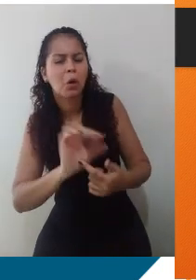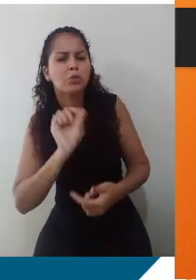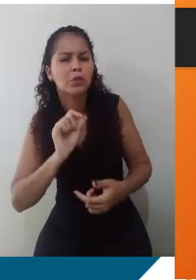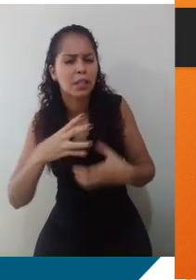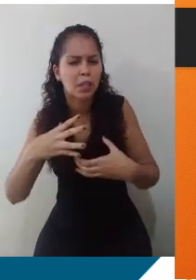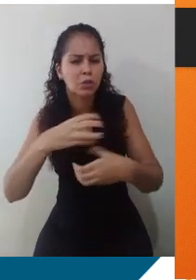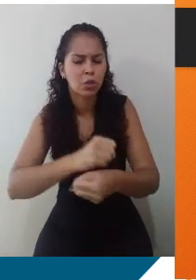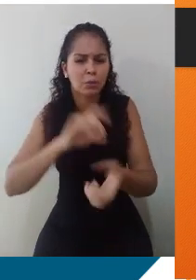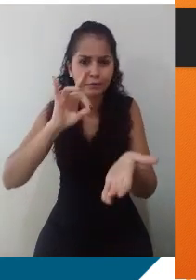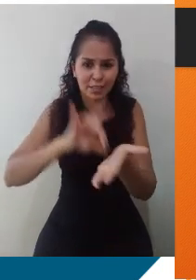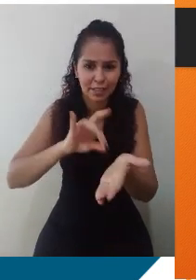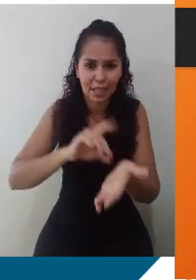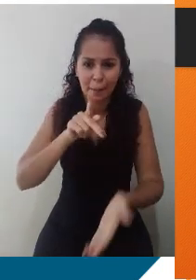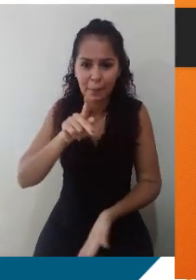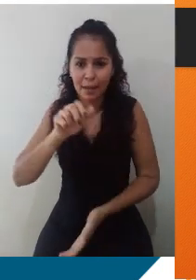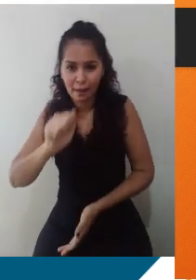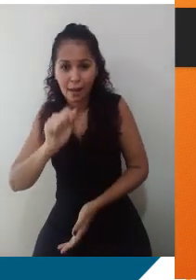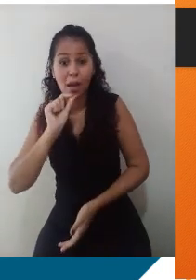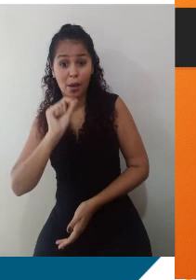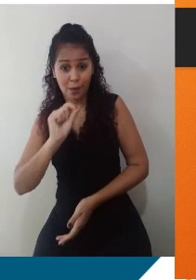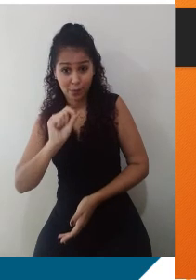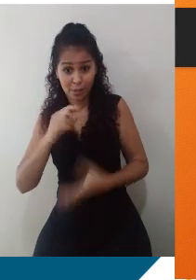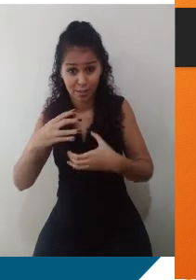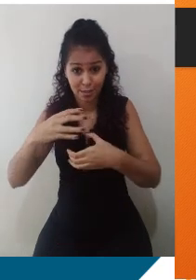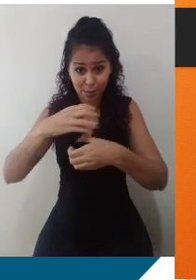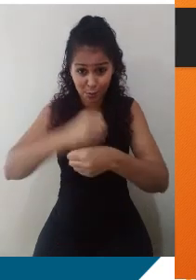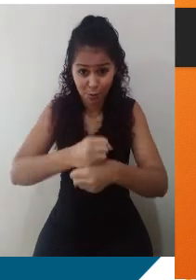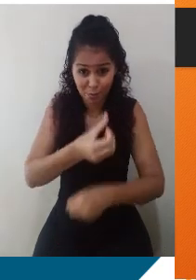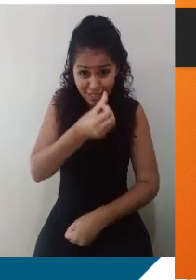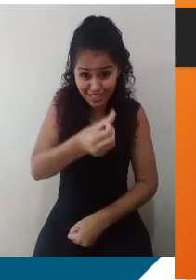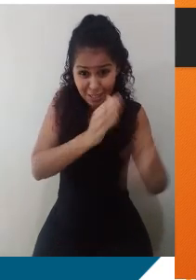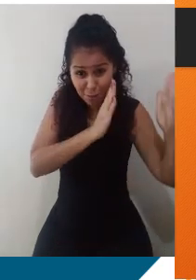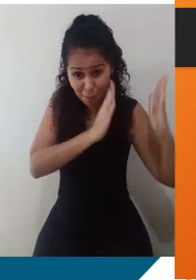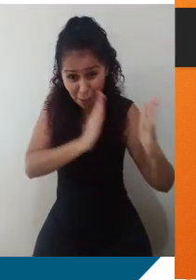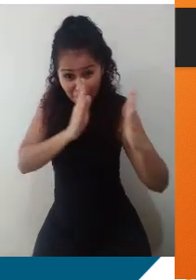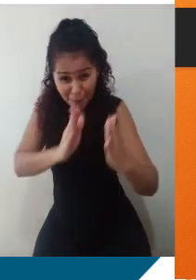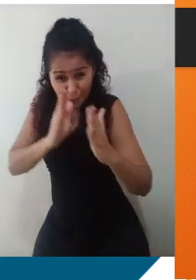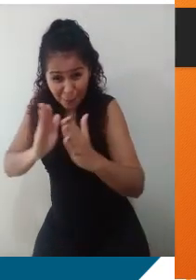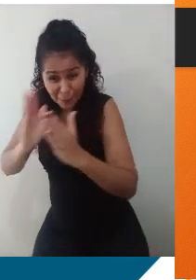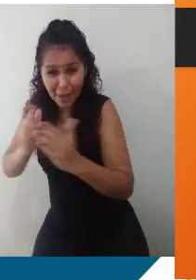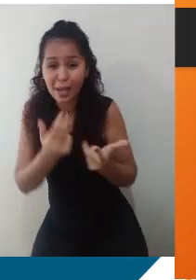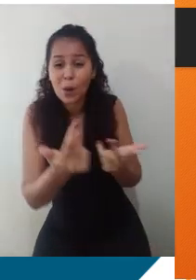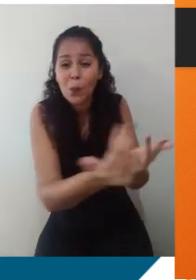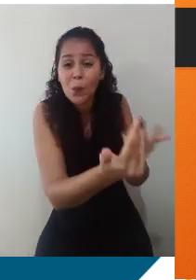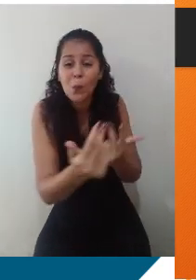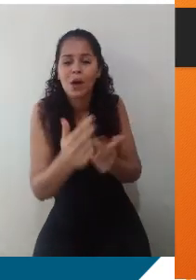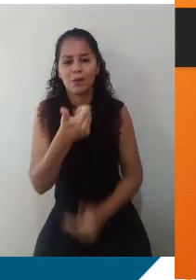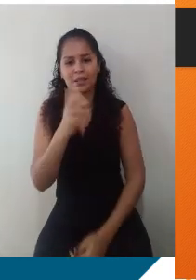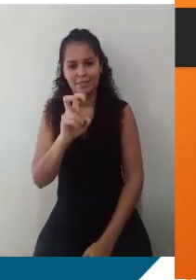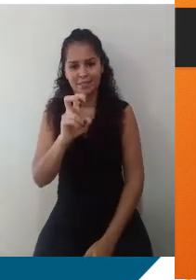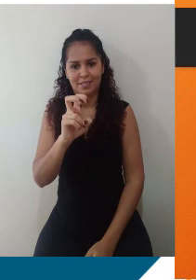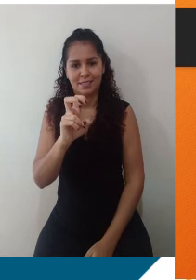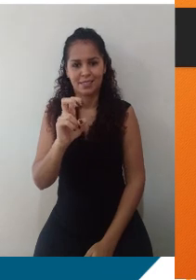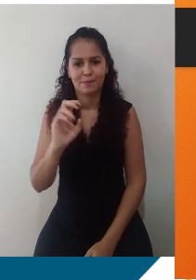por 6 números em PA, equivale a uma soma de 6 parcelas idênticas a 15. Portanto,